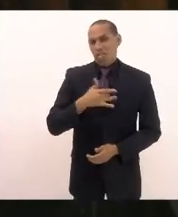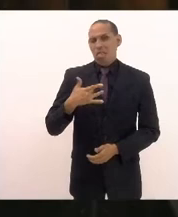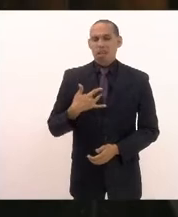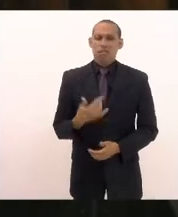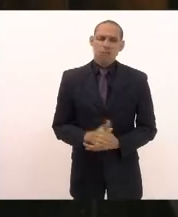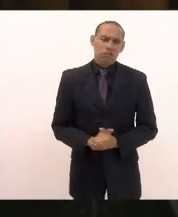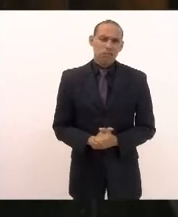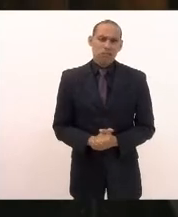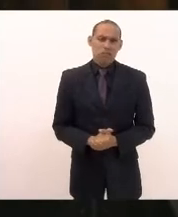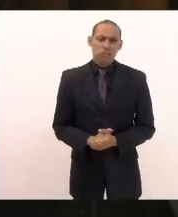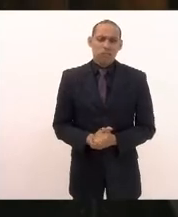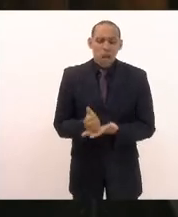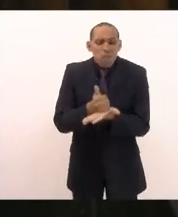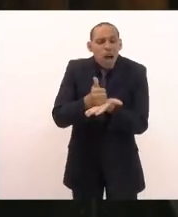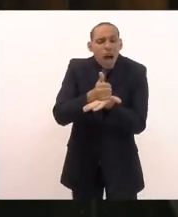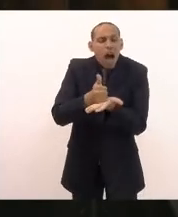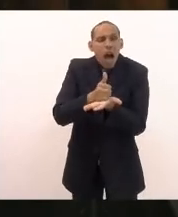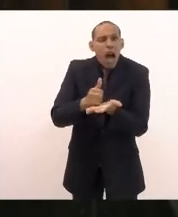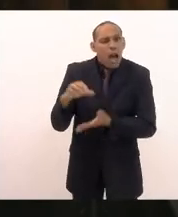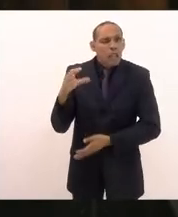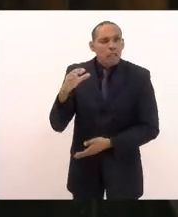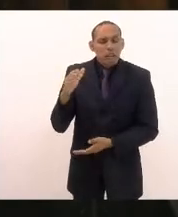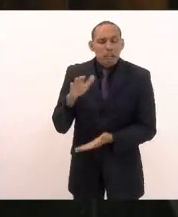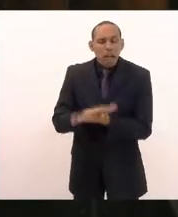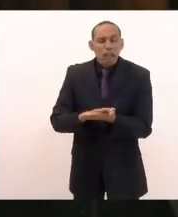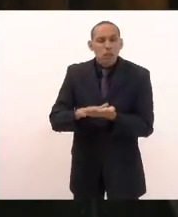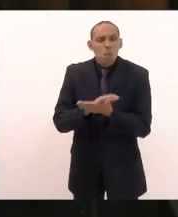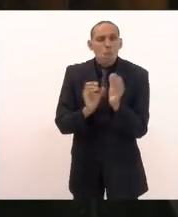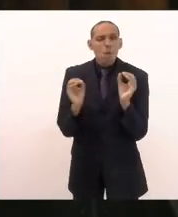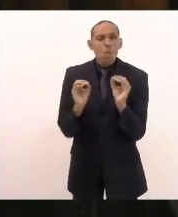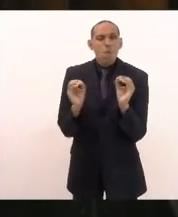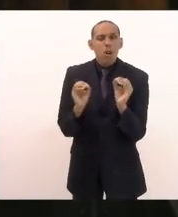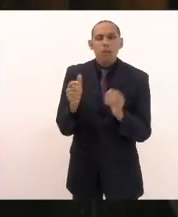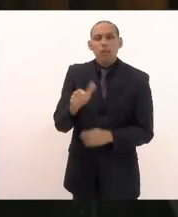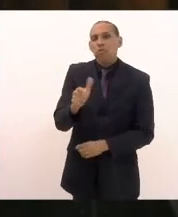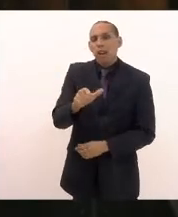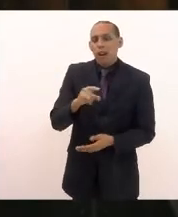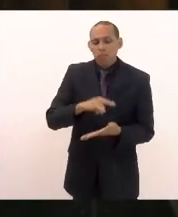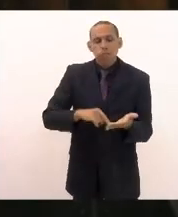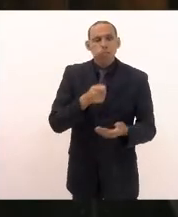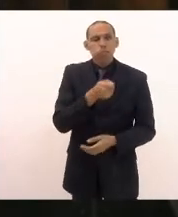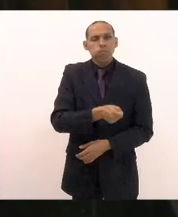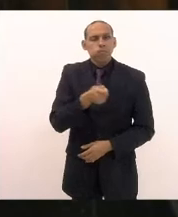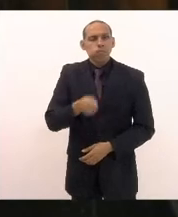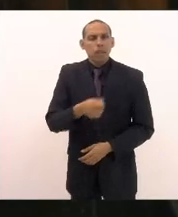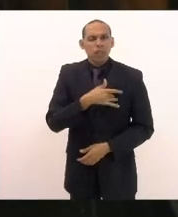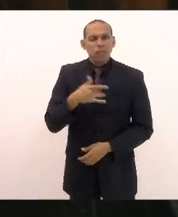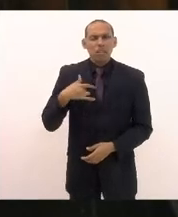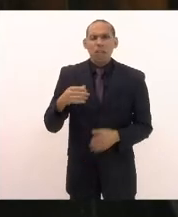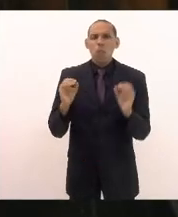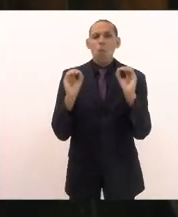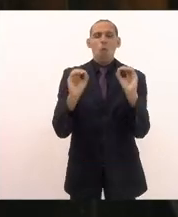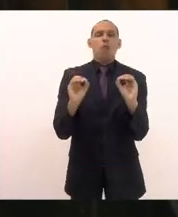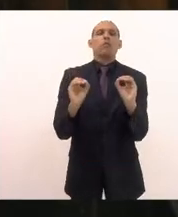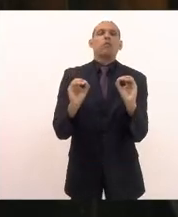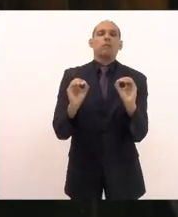há embasamento científico nenhum para o passaporte sanitário. Zero.